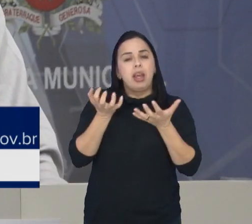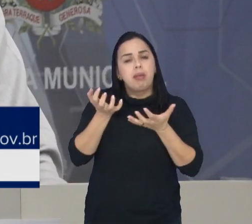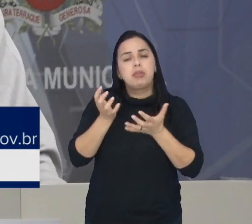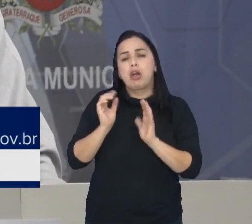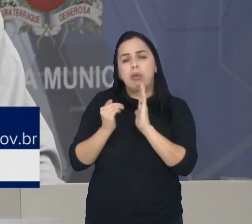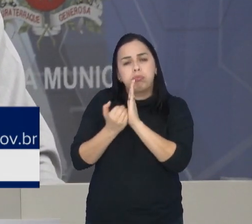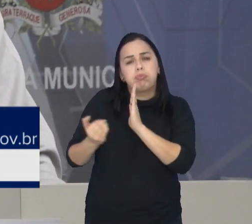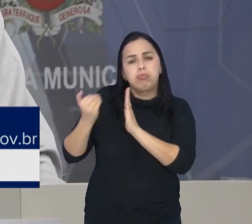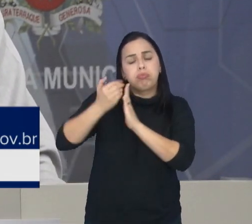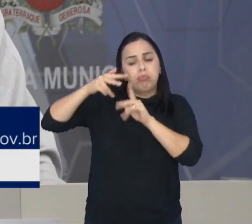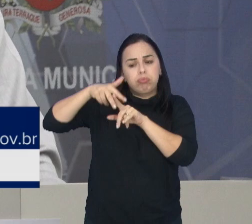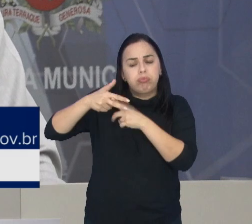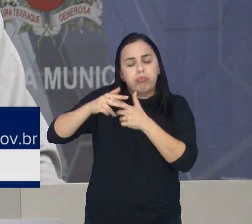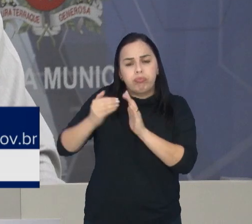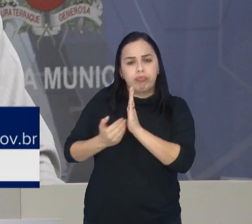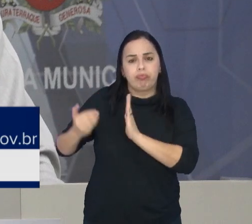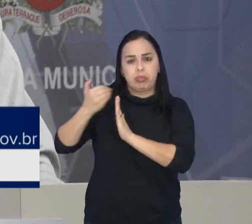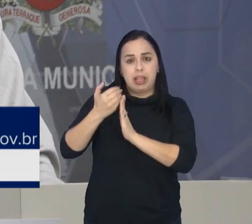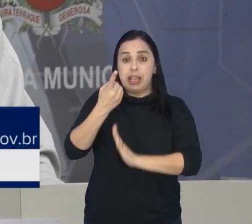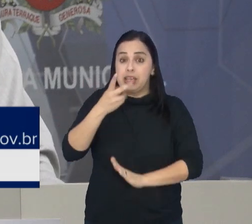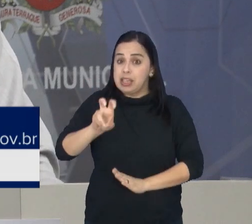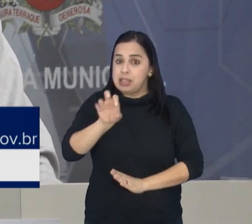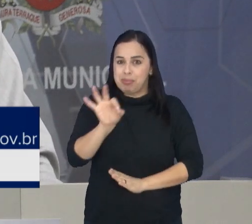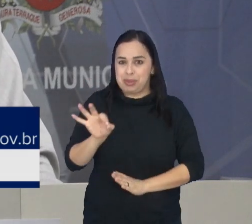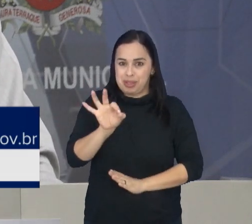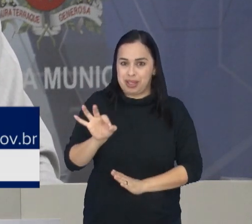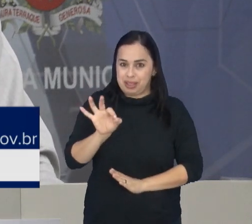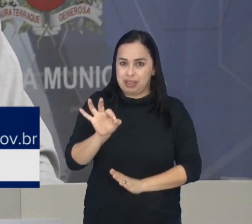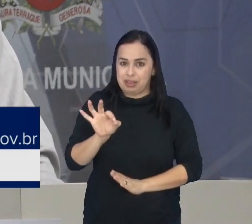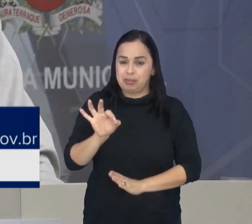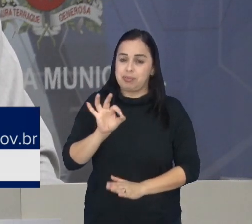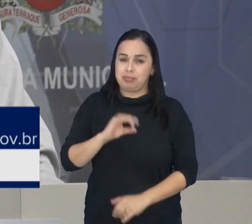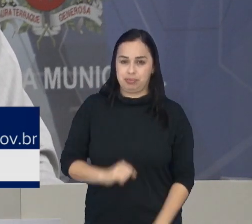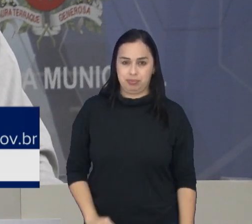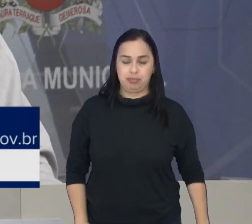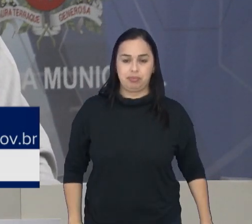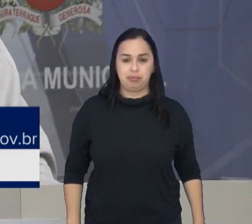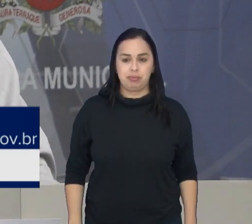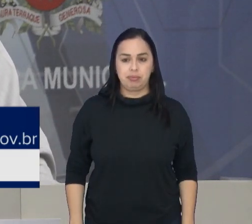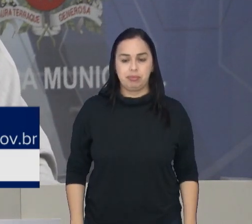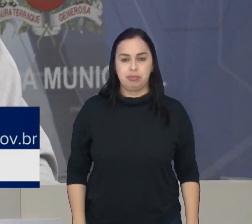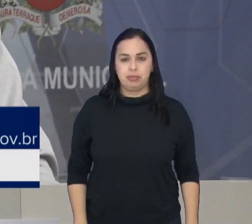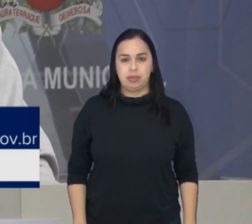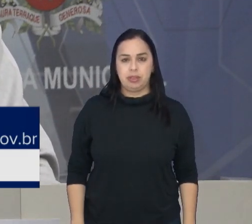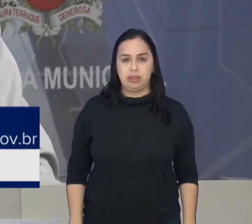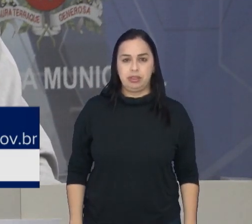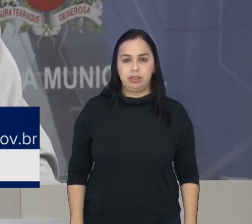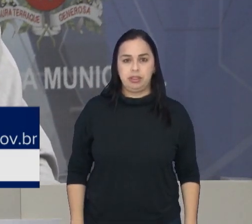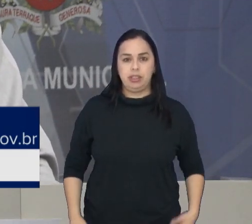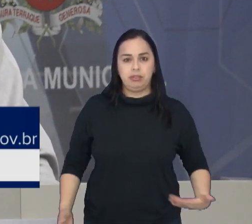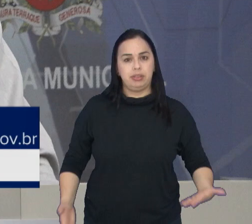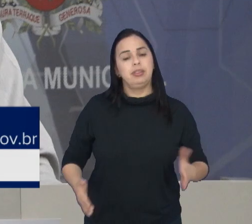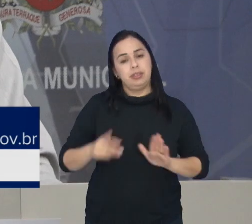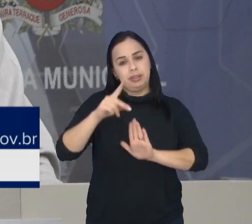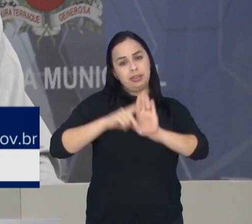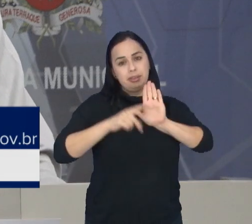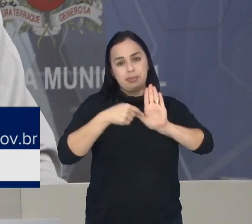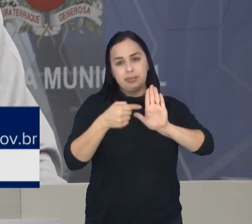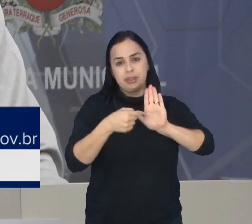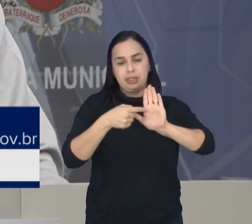apenas reajuste, pedimos 15% piso retroativo. Então, na verdade, esse projeto é um projeto